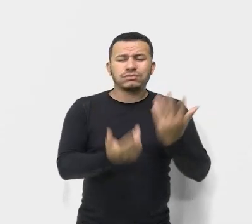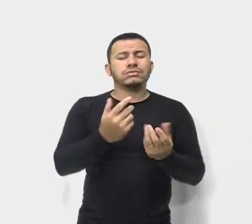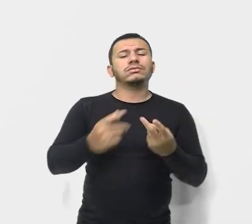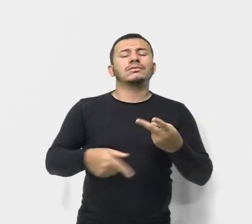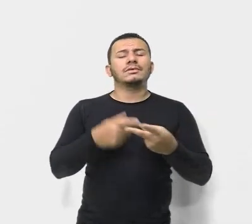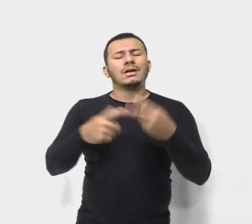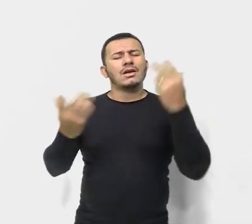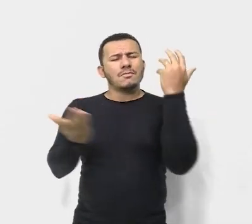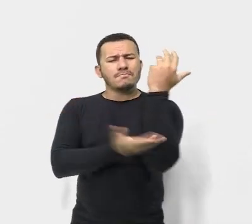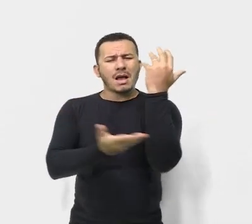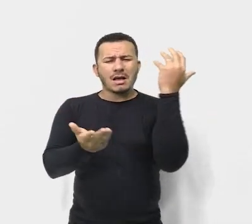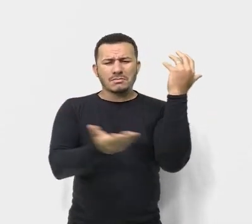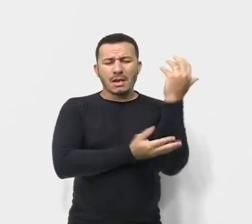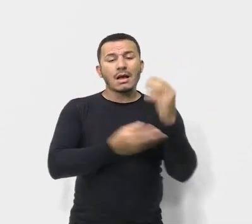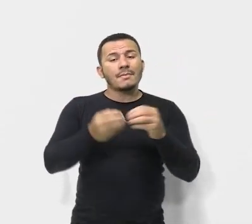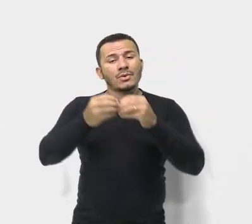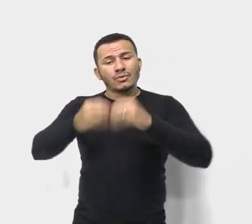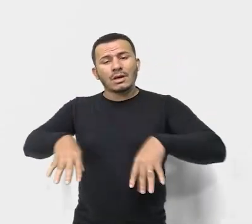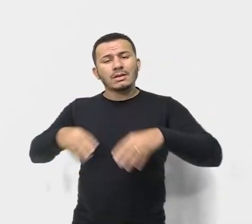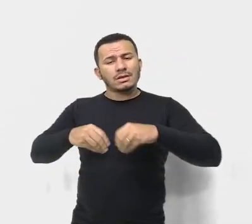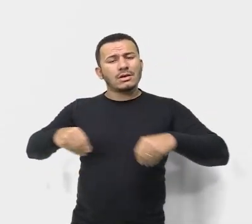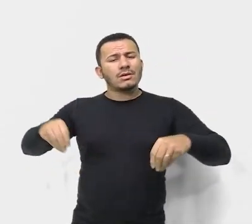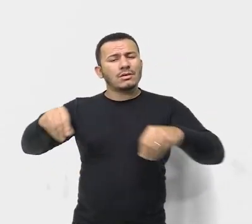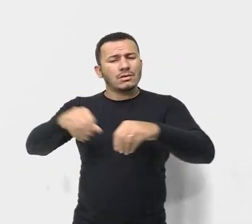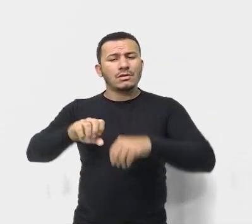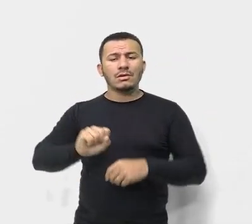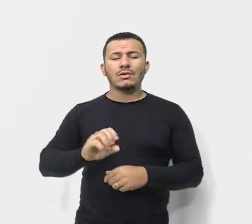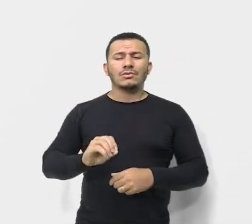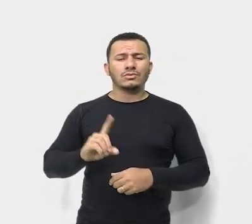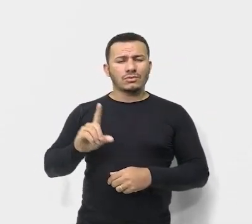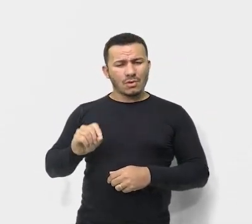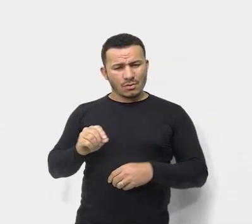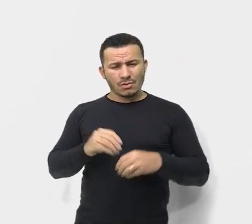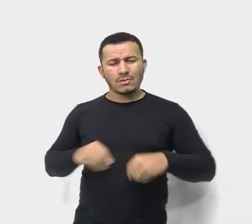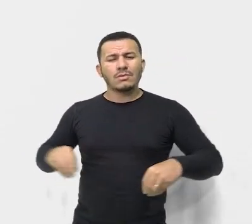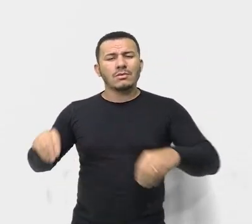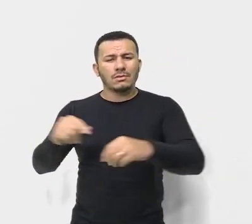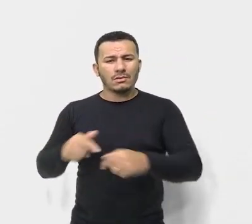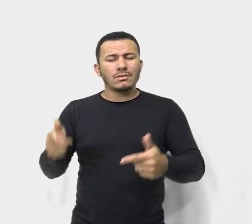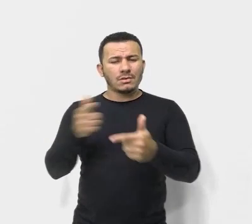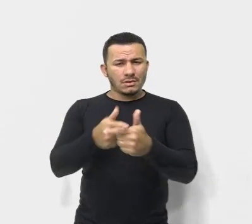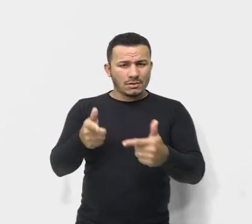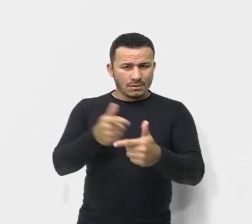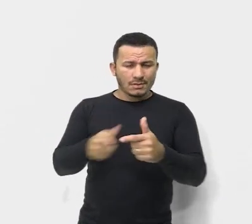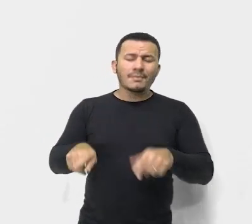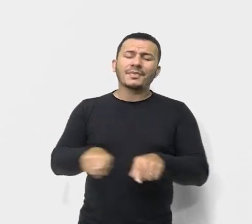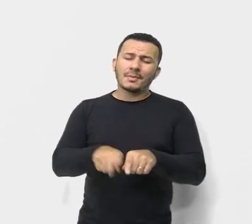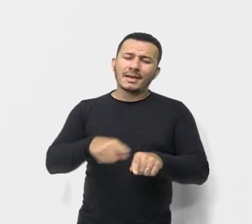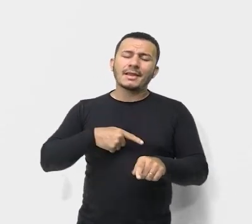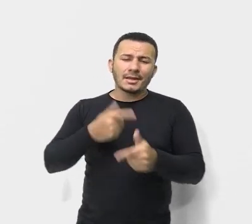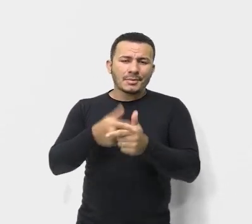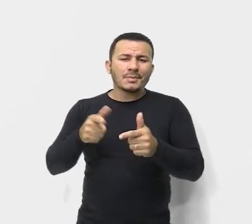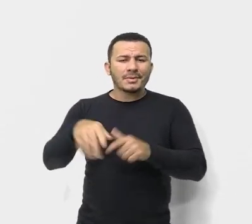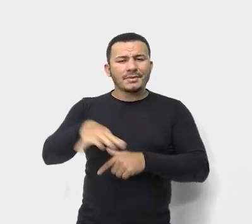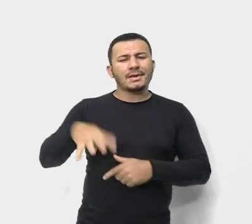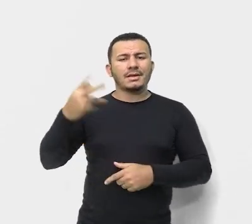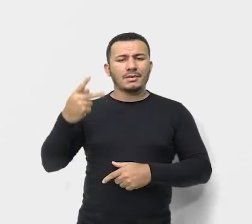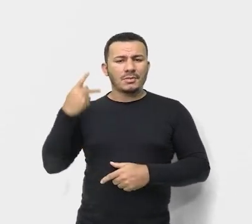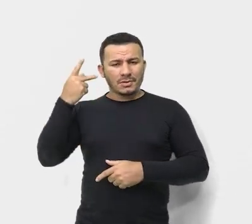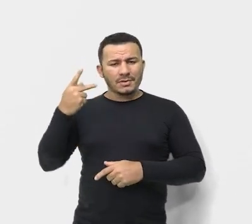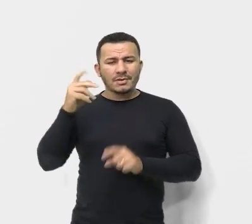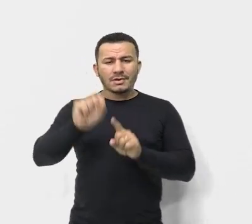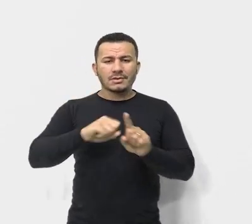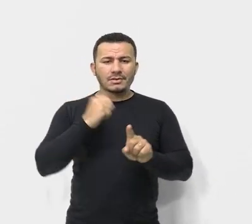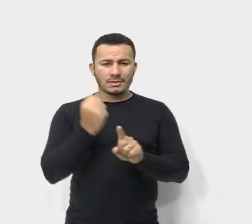degradação ambiental da Amazônia. Também aí tem a questão do problema de ordem política, social e econômica,